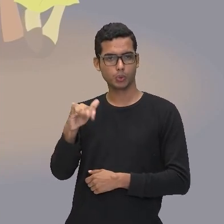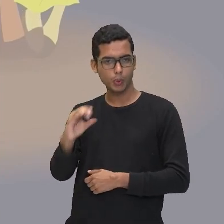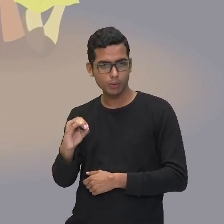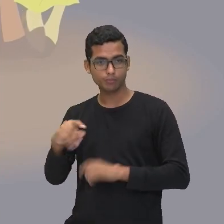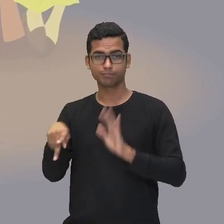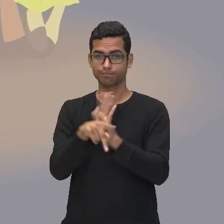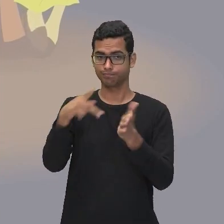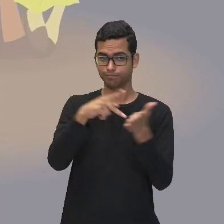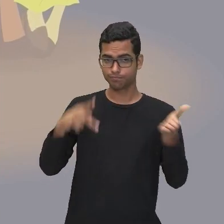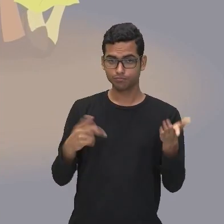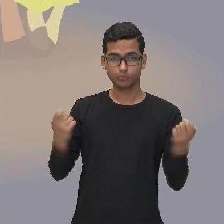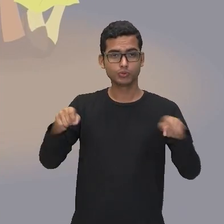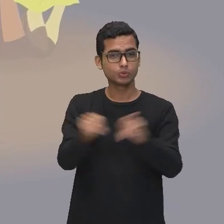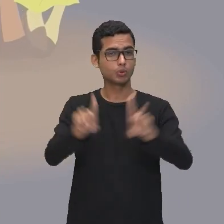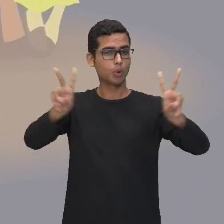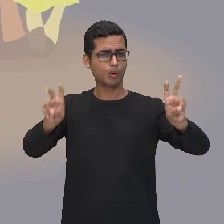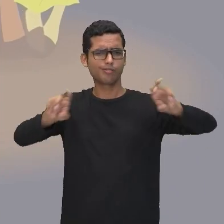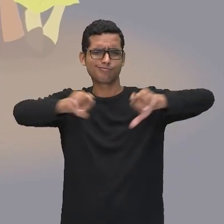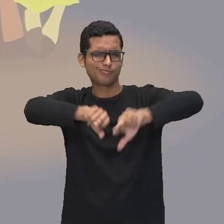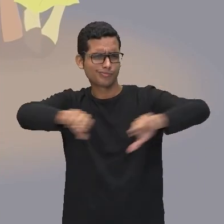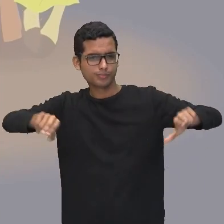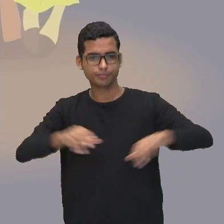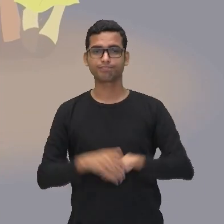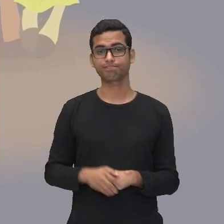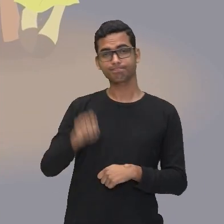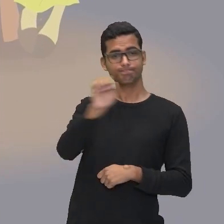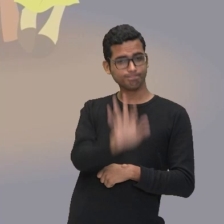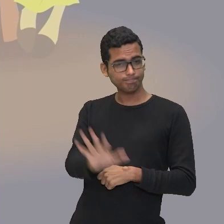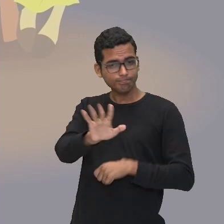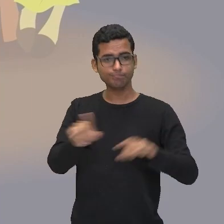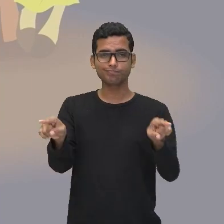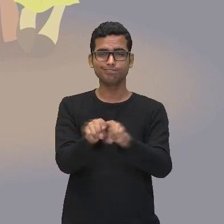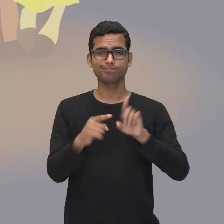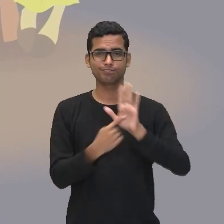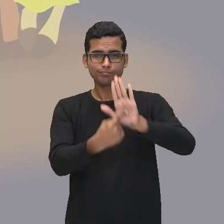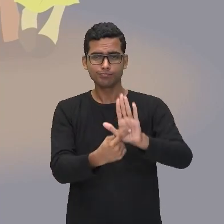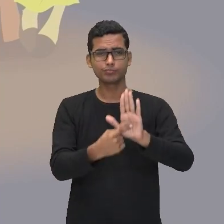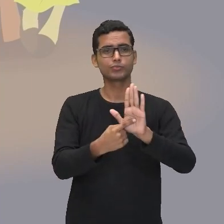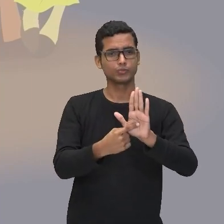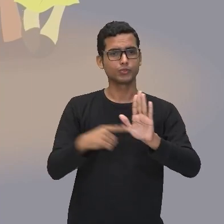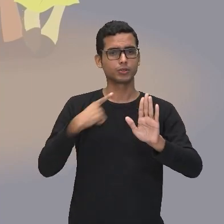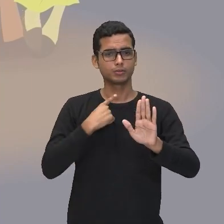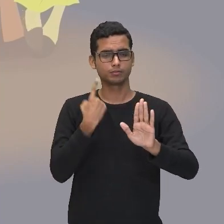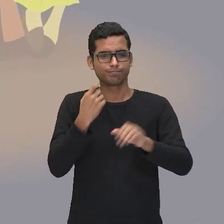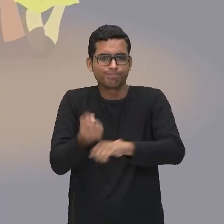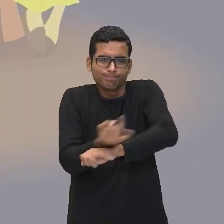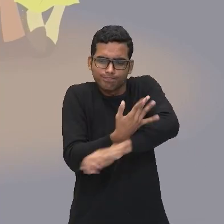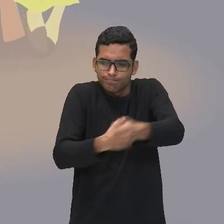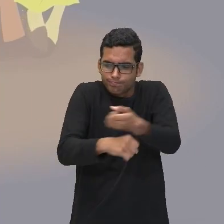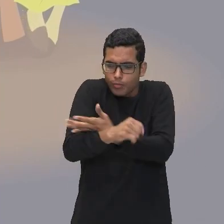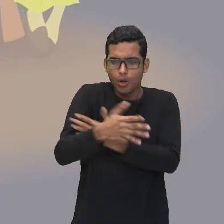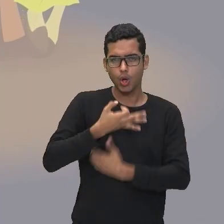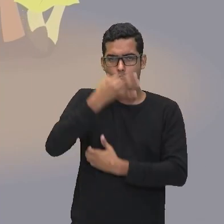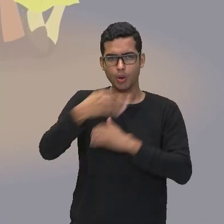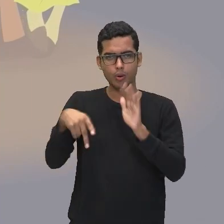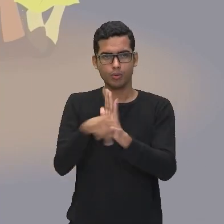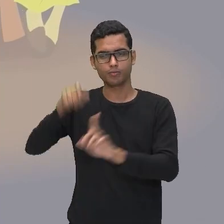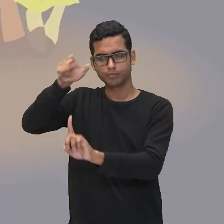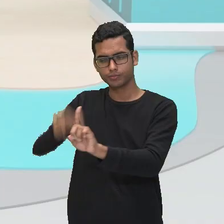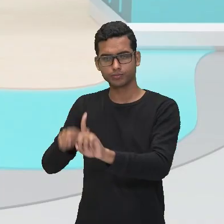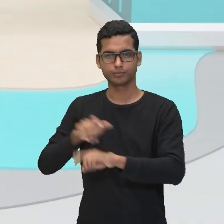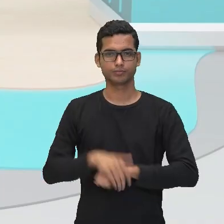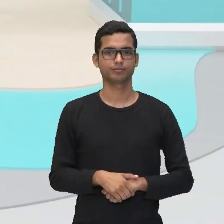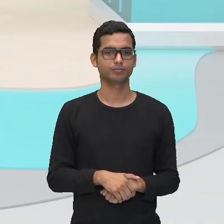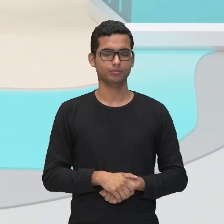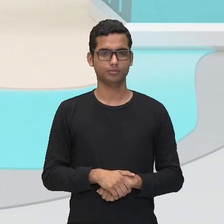pode falar sobre os assuntos mais diversos e, em geral, apresenta as impressões e emoções do eu lírico.